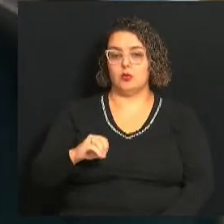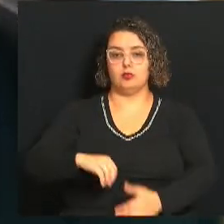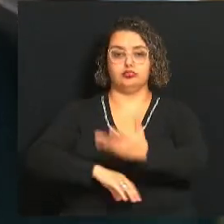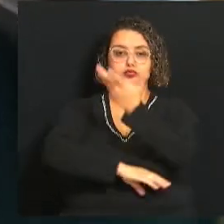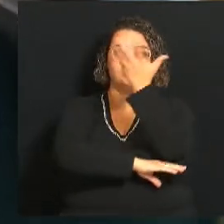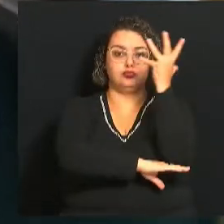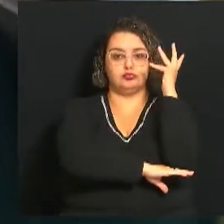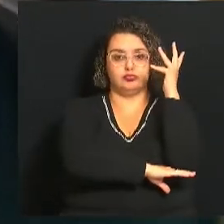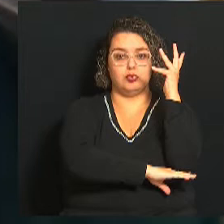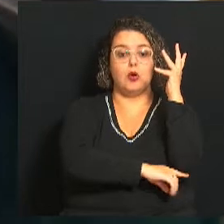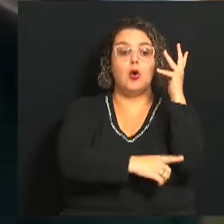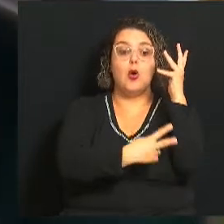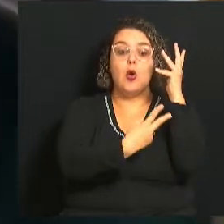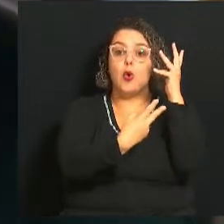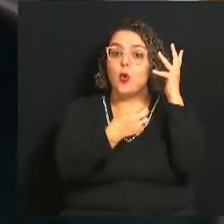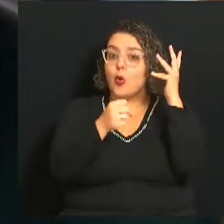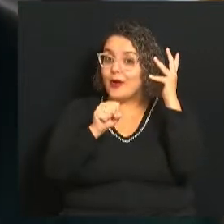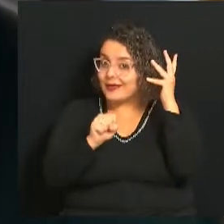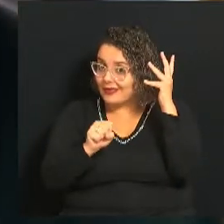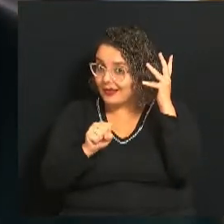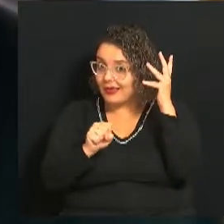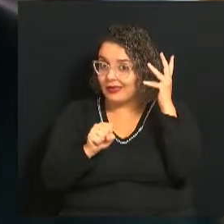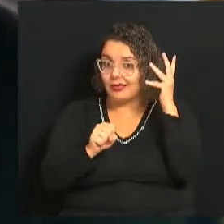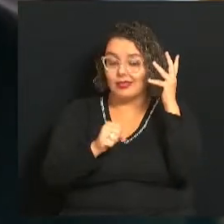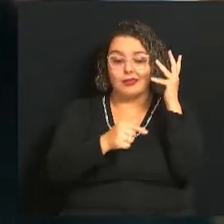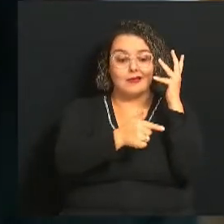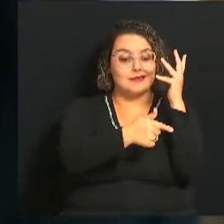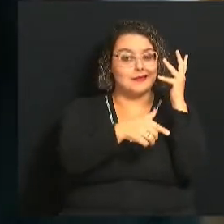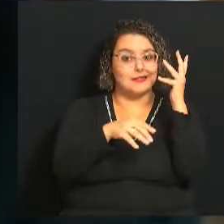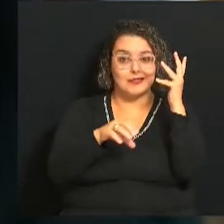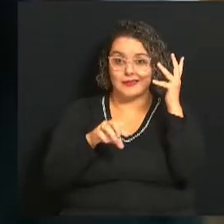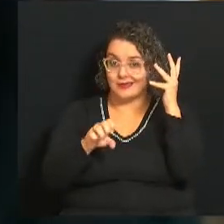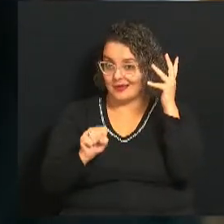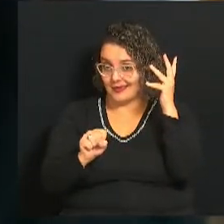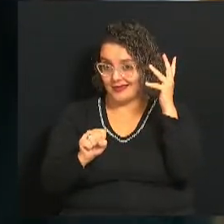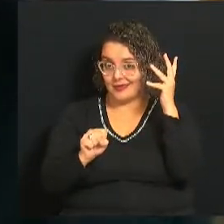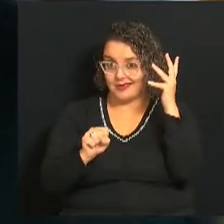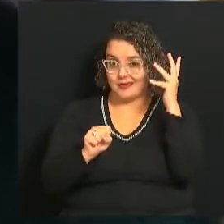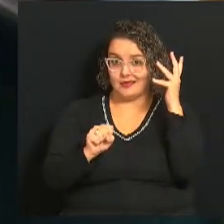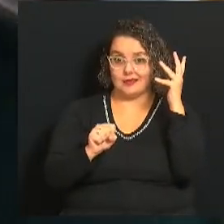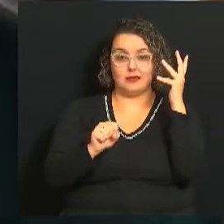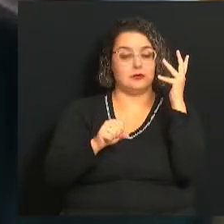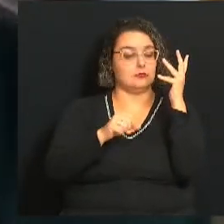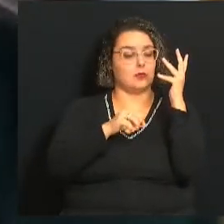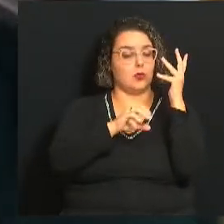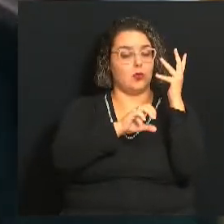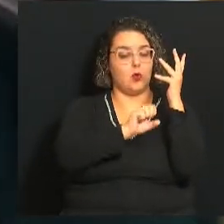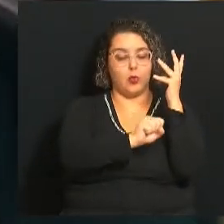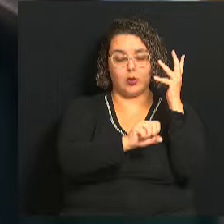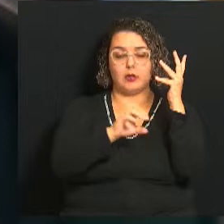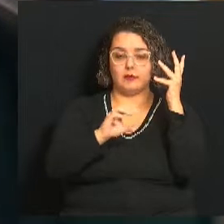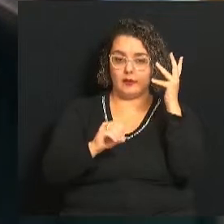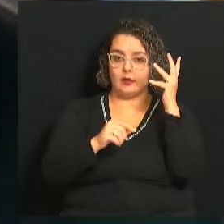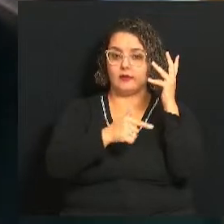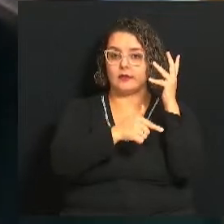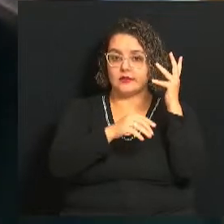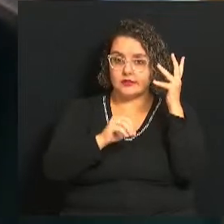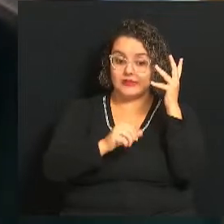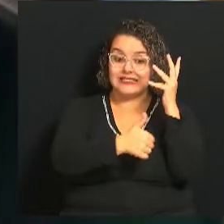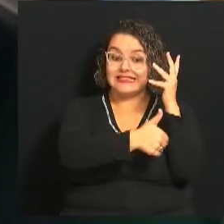100 anos e que simplesmente, só pelo motivo de ser